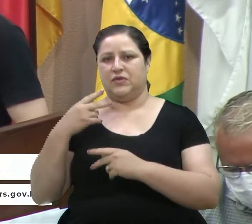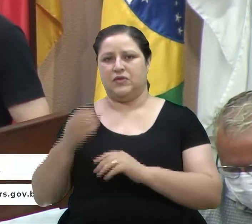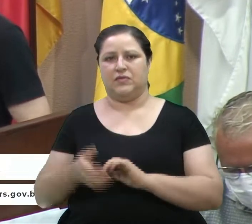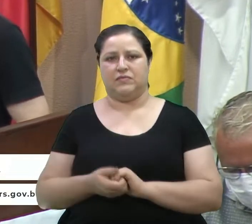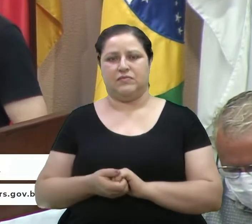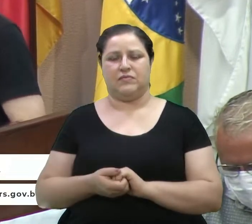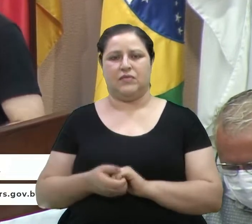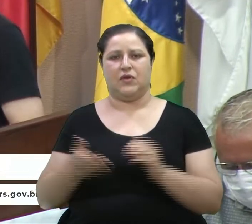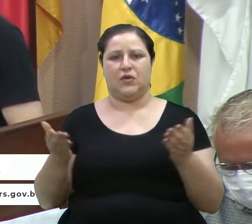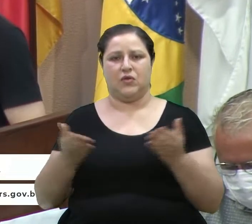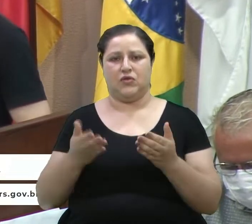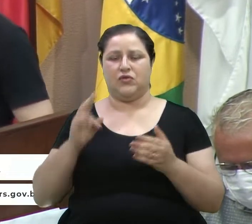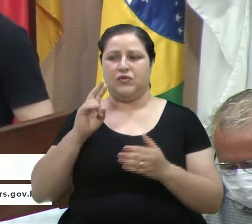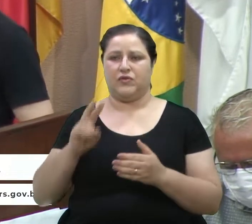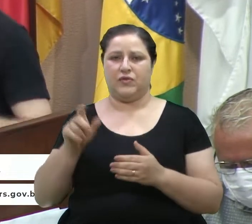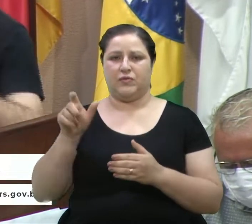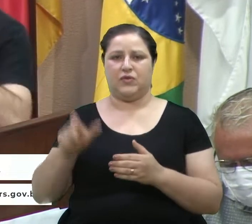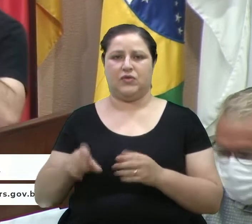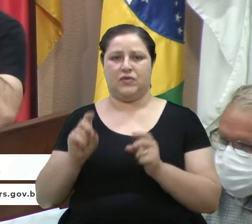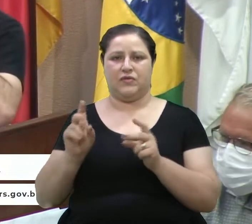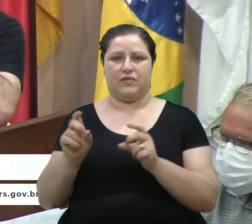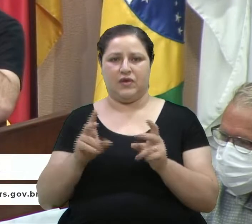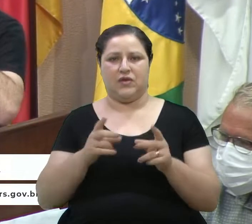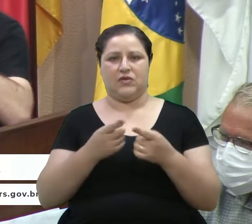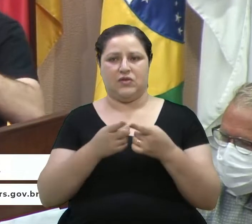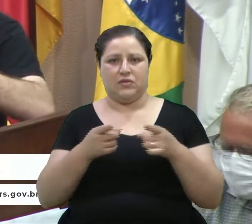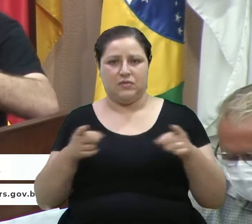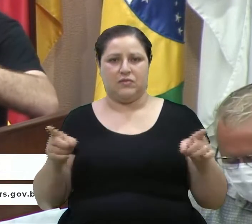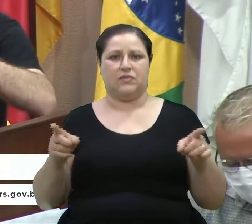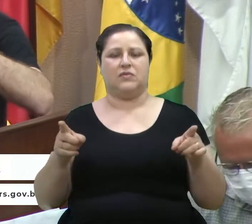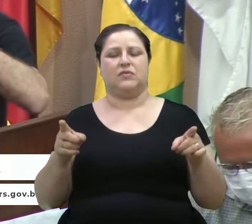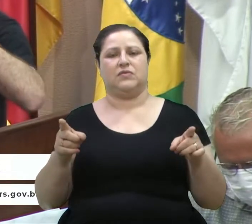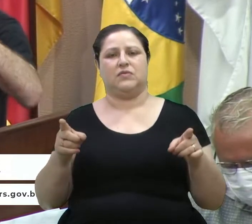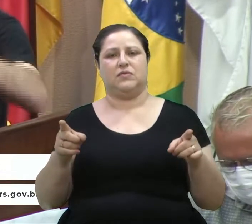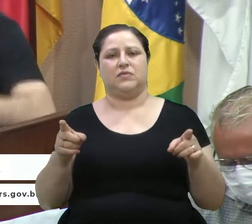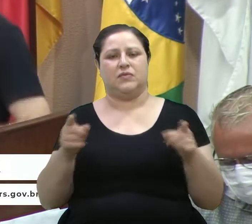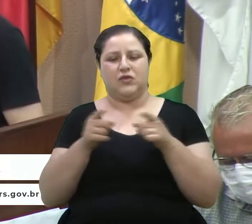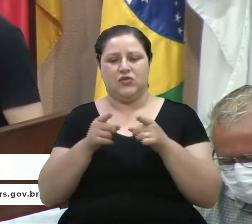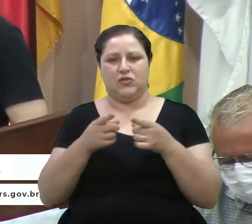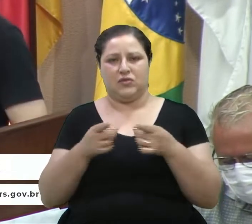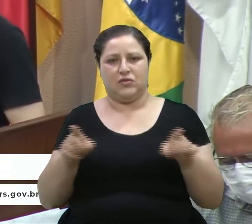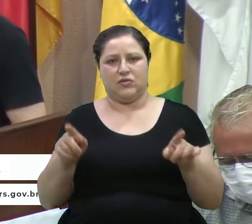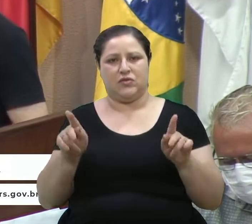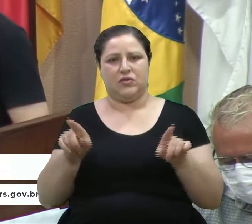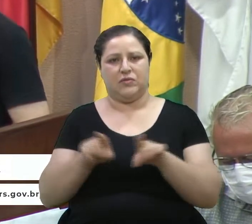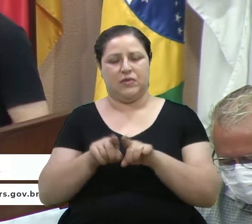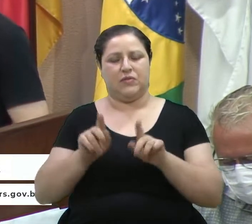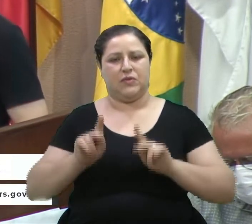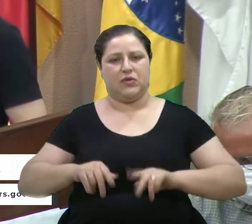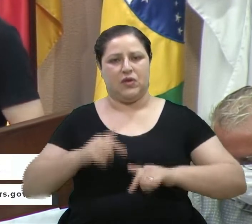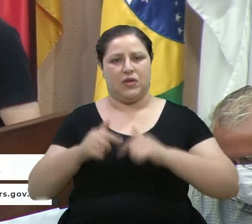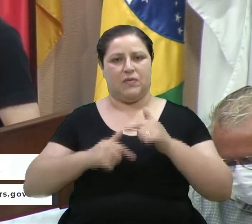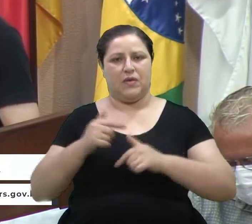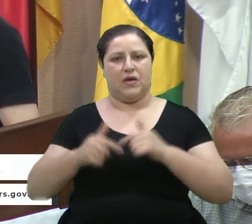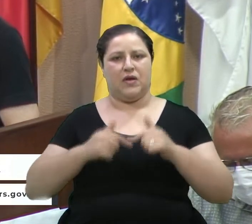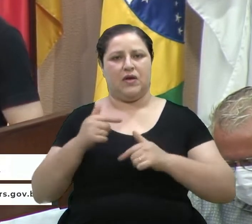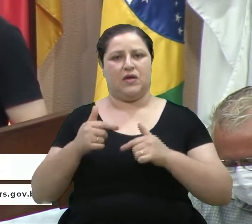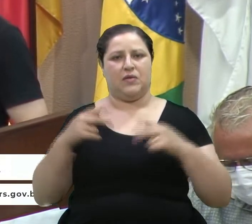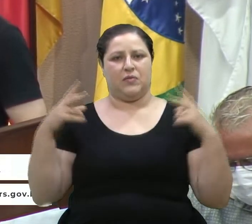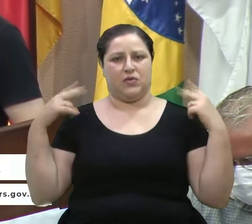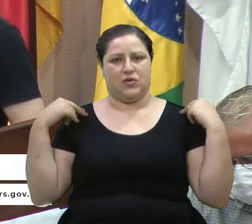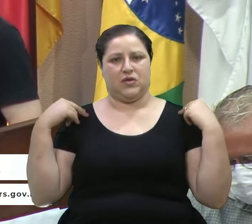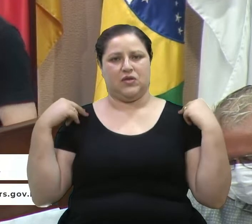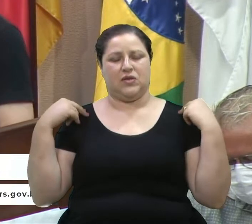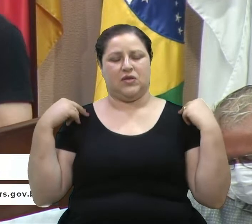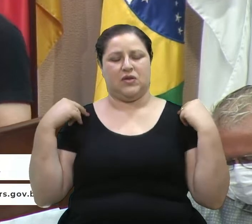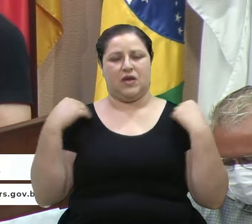de espetinho, a pessoa que trabalha no caminhoneiro, a pessoa que trabalha de caixa de supermercado, todo